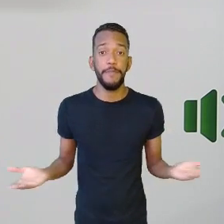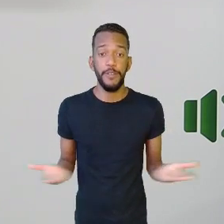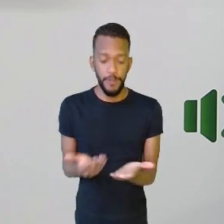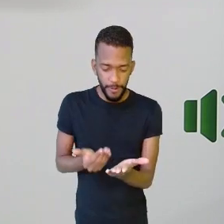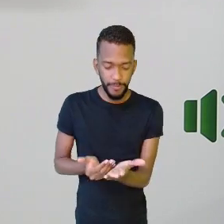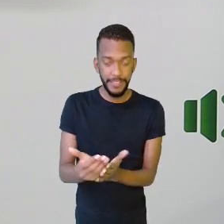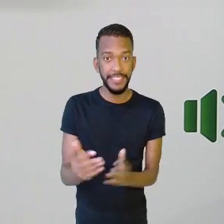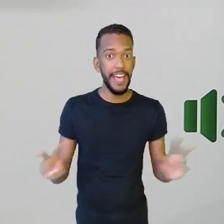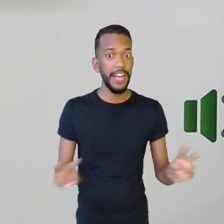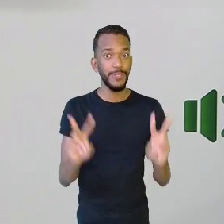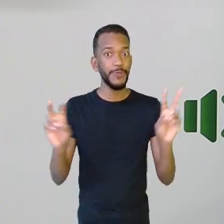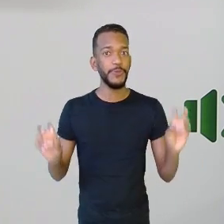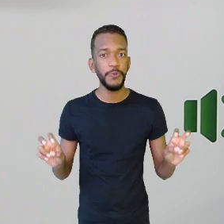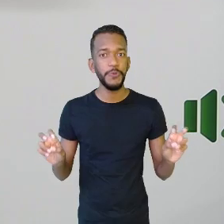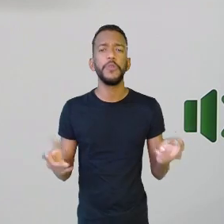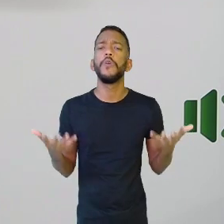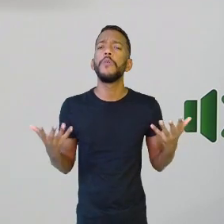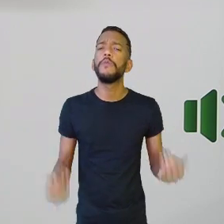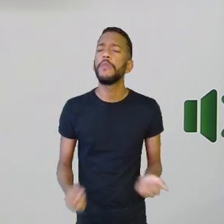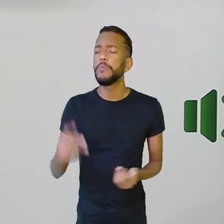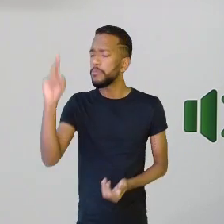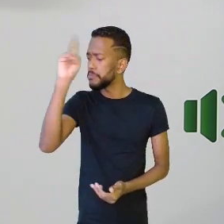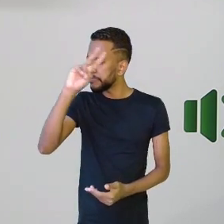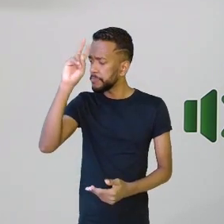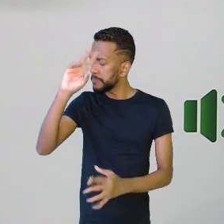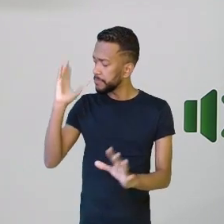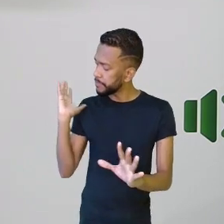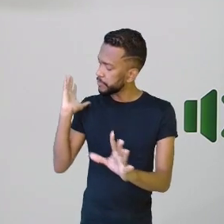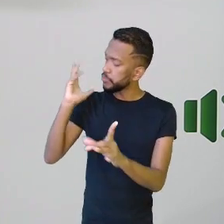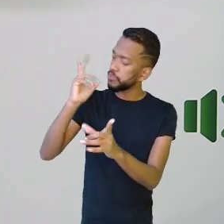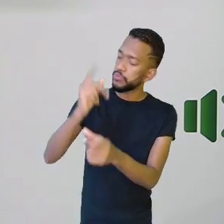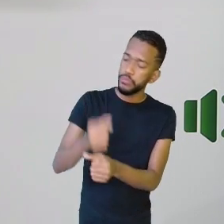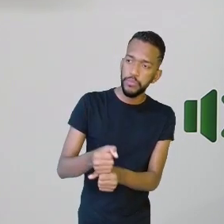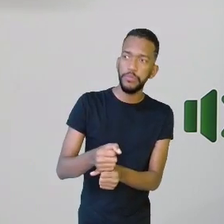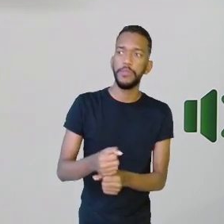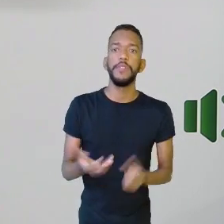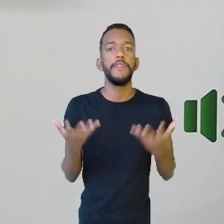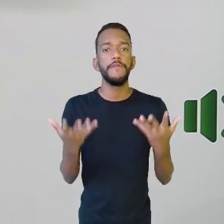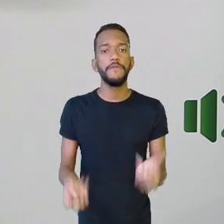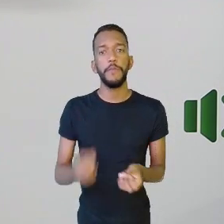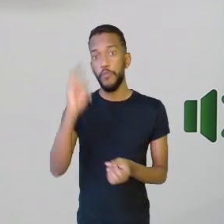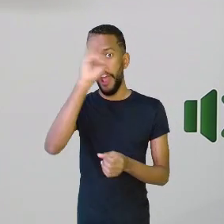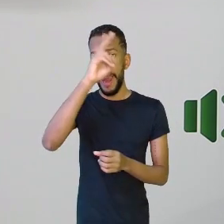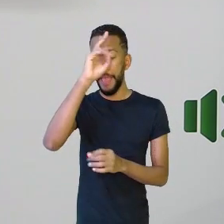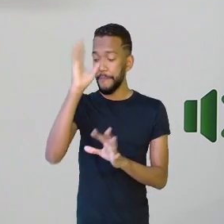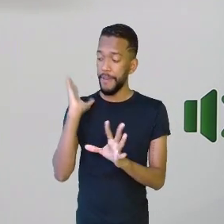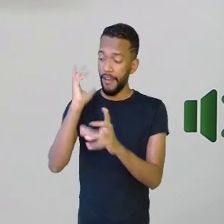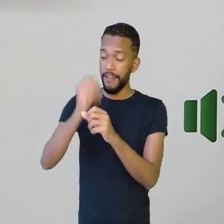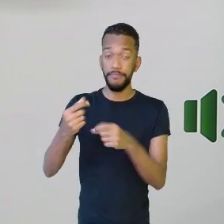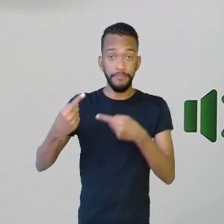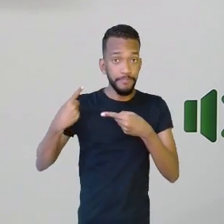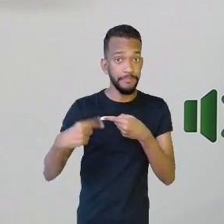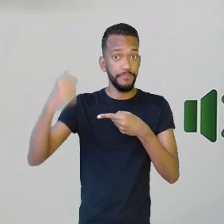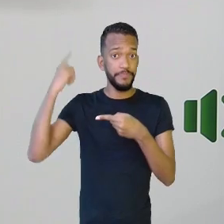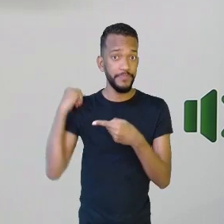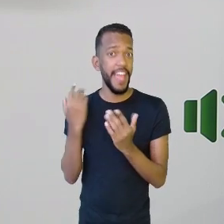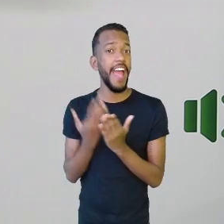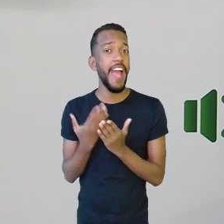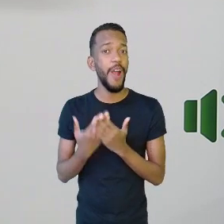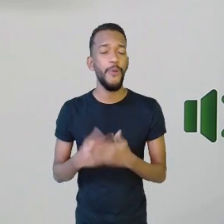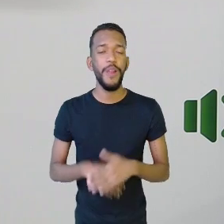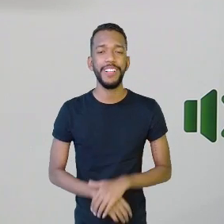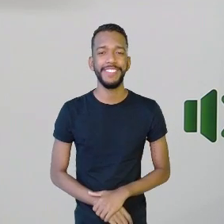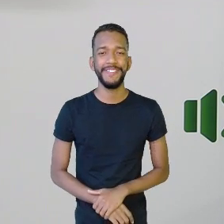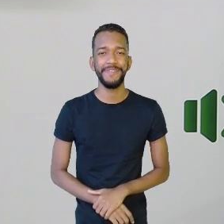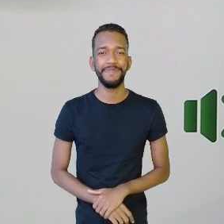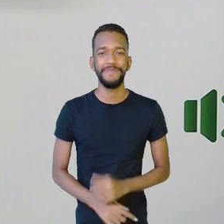assunto, vamos relembrar, olha só, vamos relembrar a aula anterior?